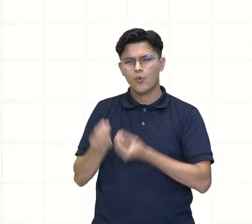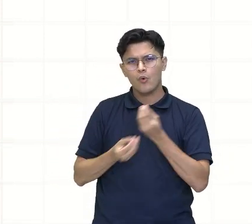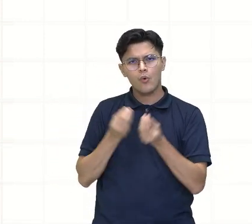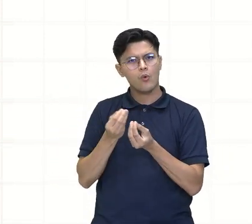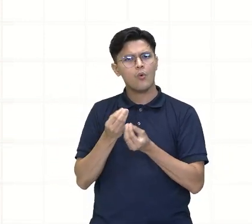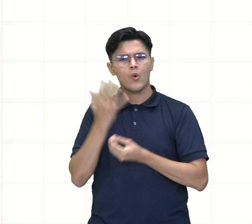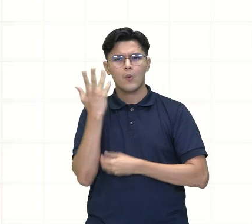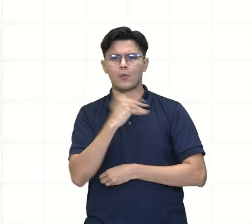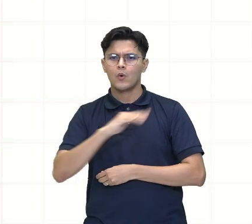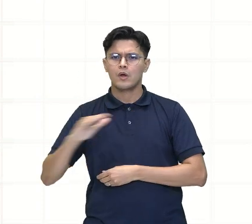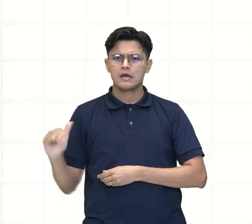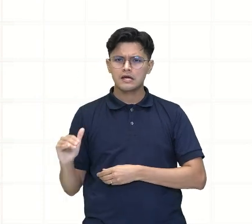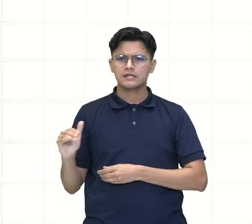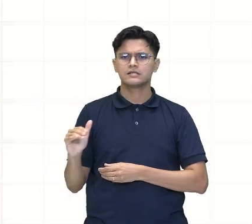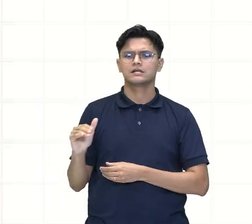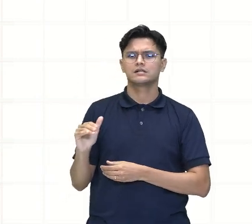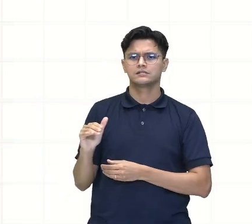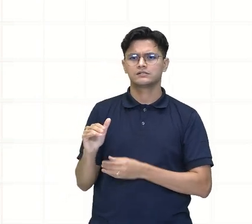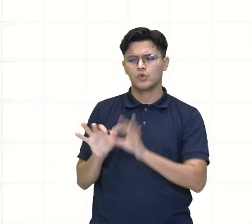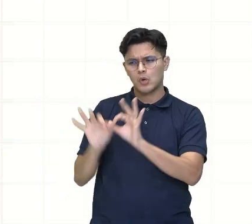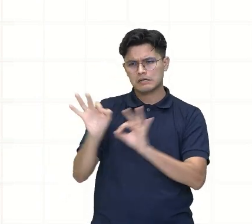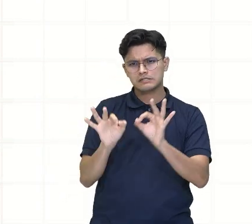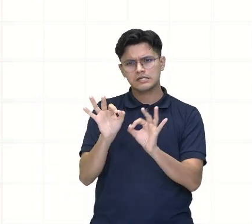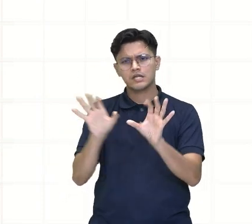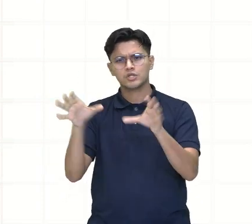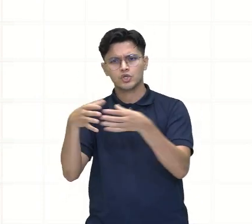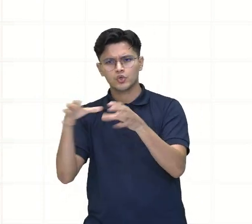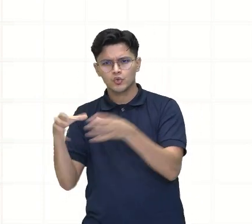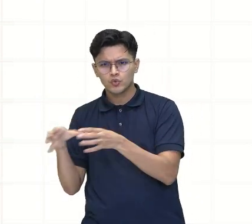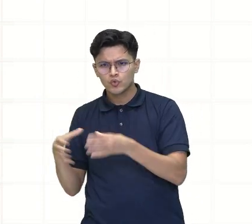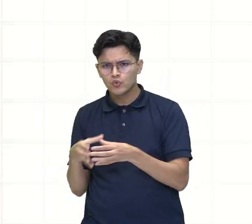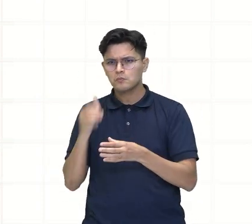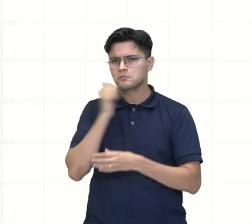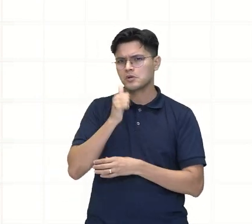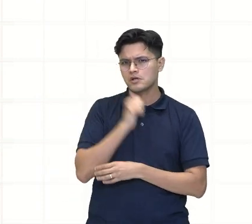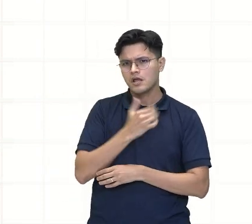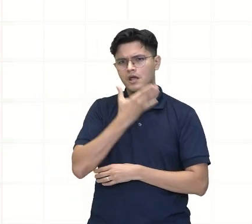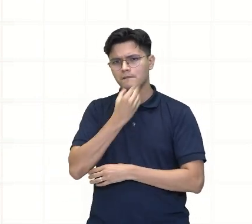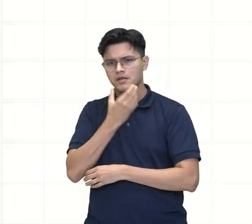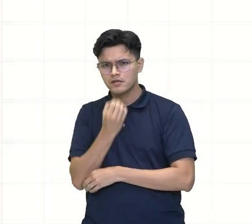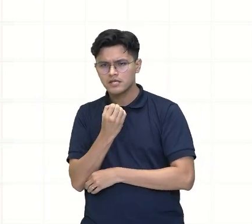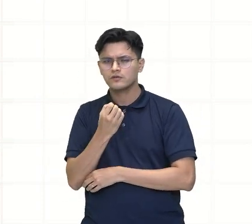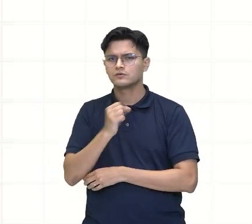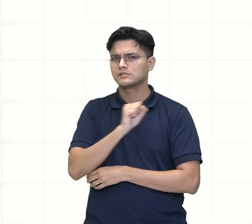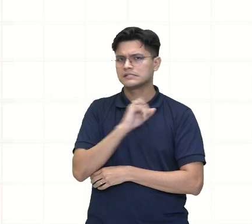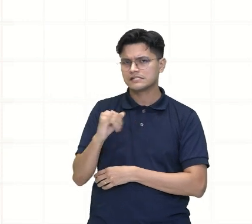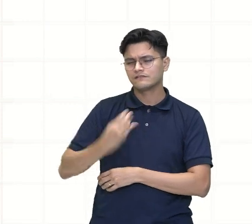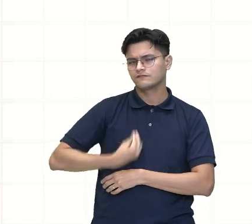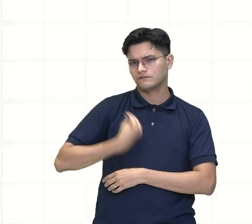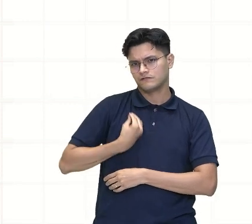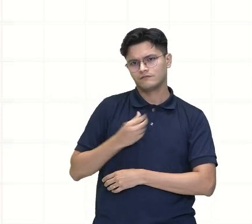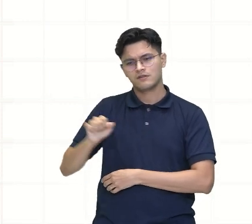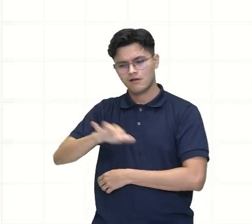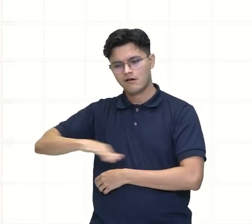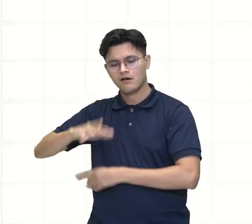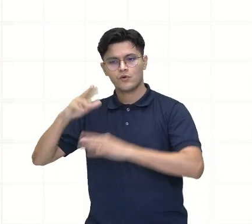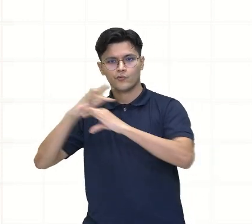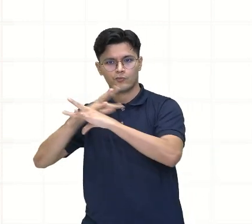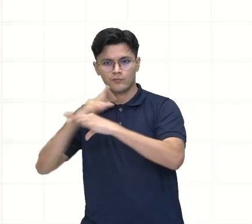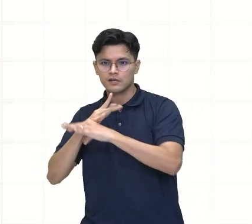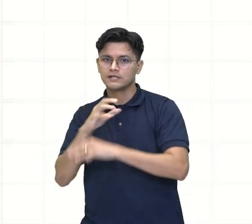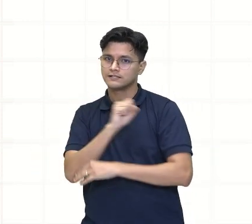por sexo, por área em que vive, né, se é na área urbana, se é na área rural. E aí eu tenho também se essa população é